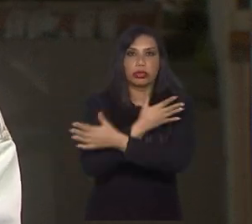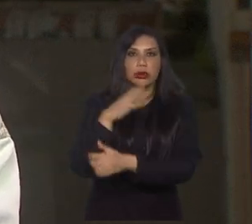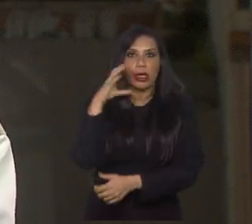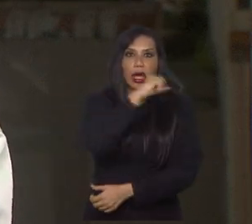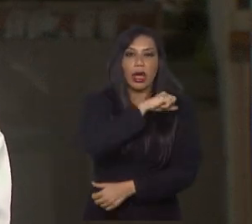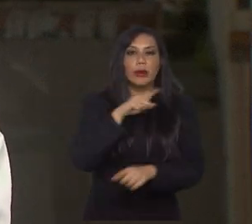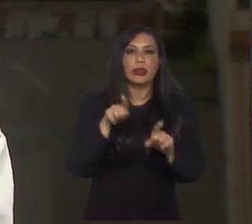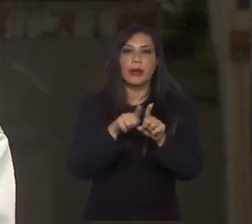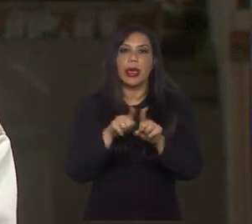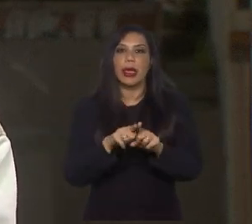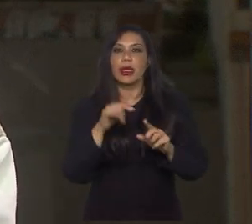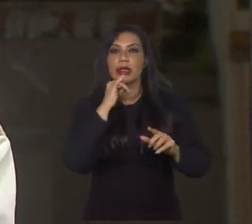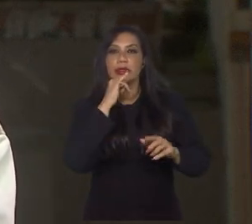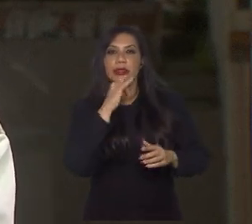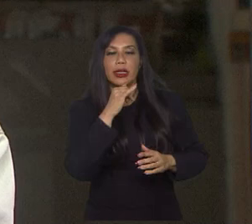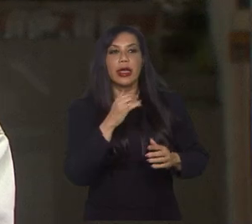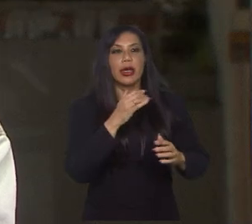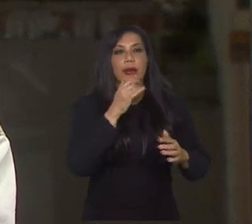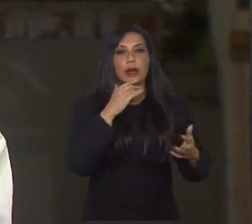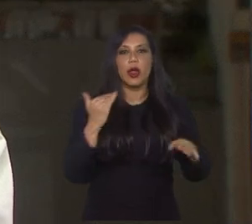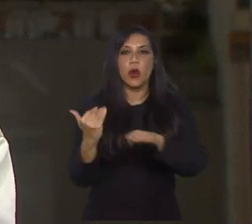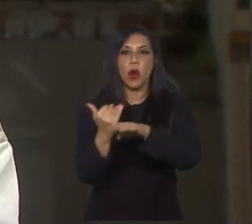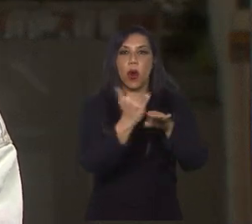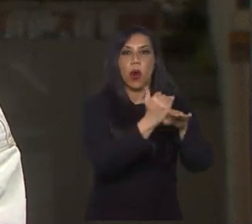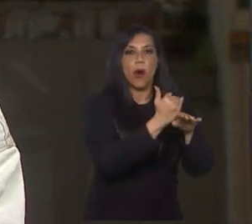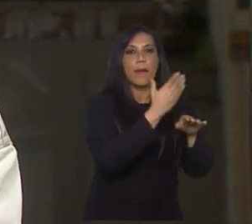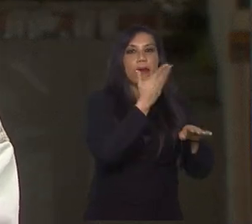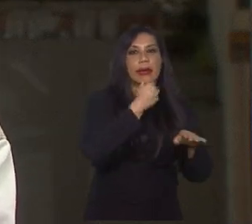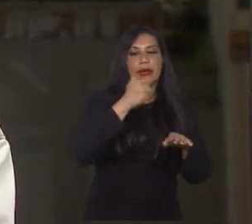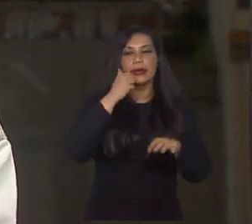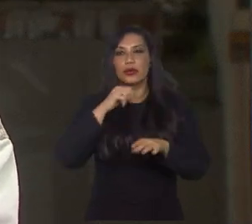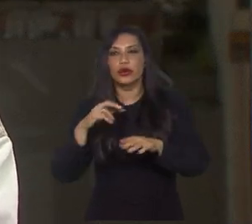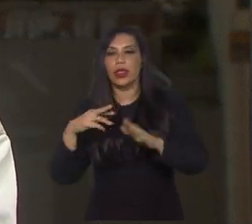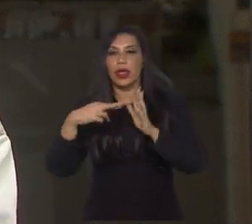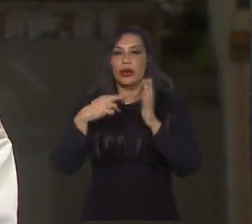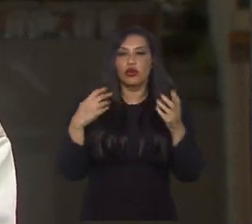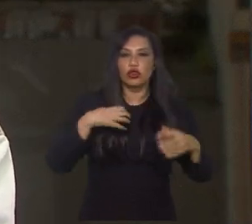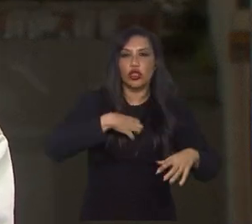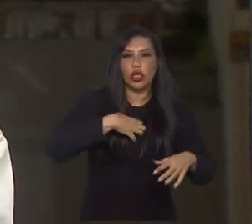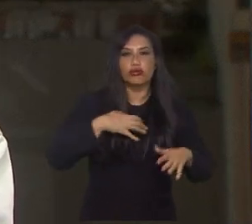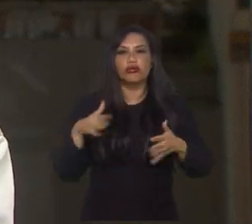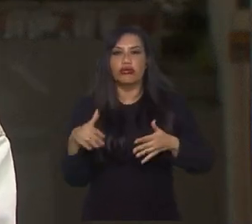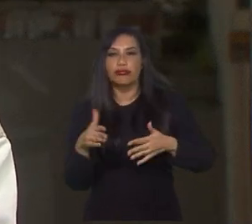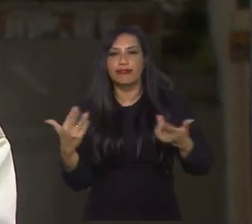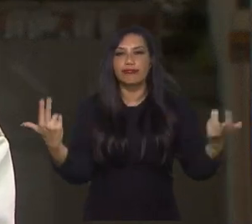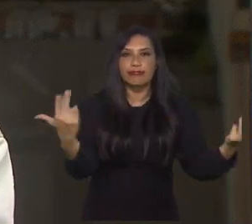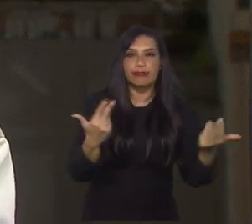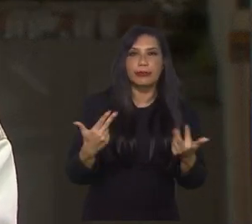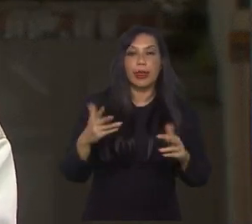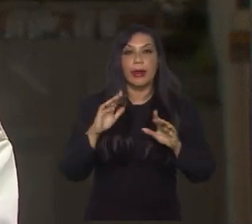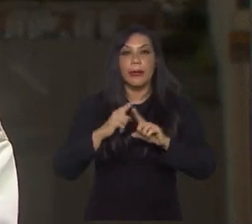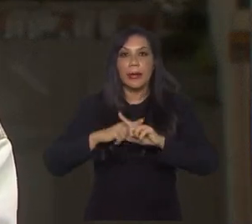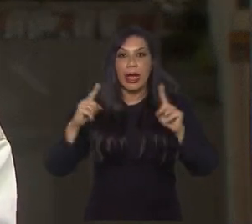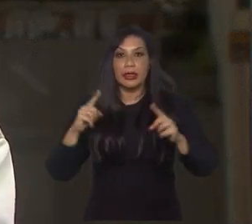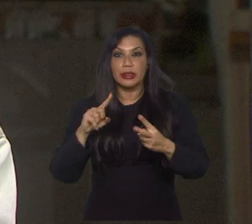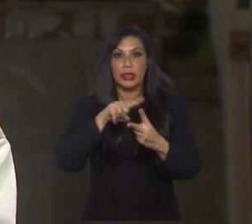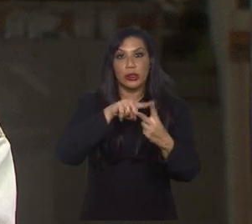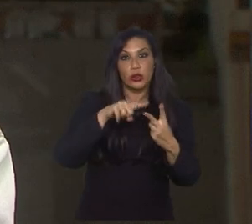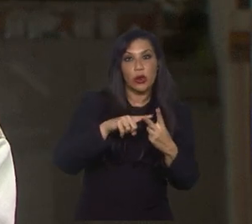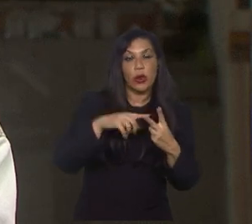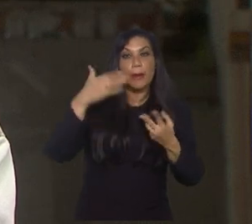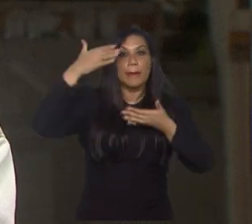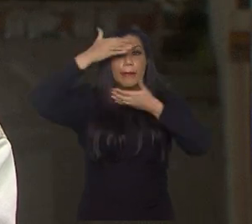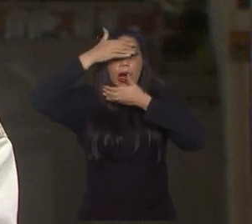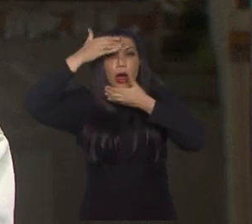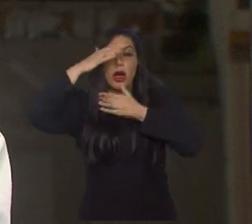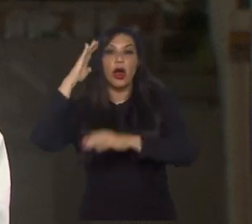essa padronização entre feminino e masculino dentro da equipe da Coreia do Sul. Eu acho que é dessas... Das duas, vamos lá,